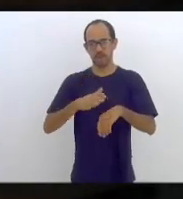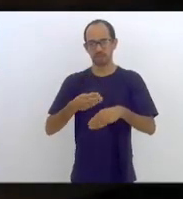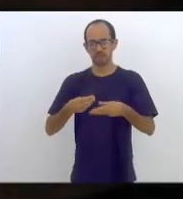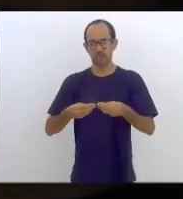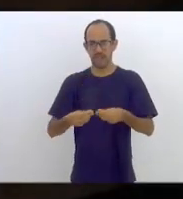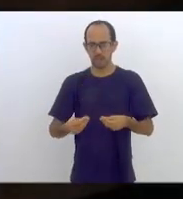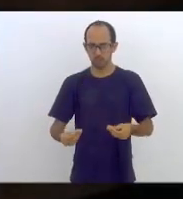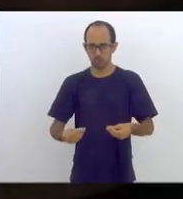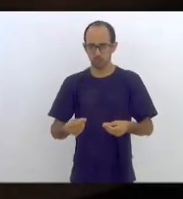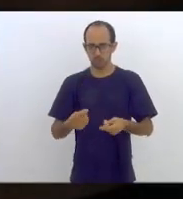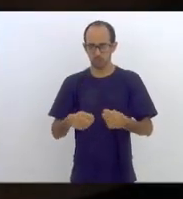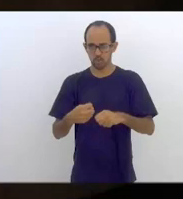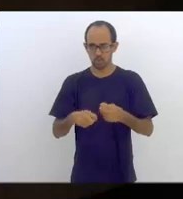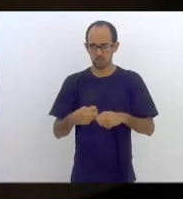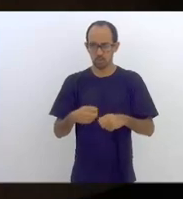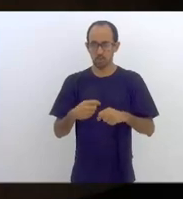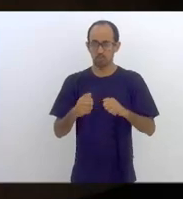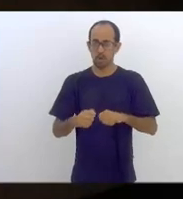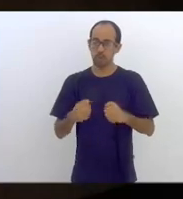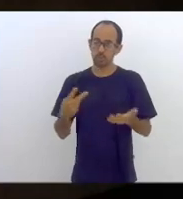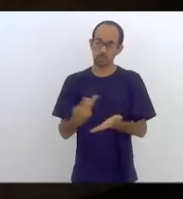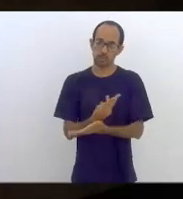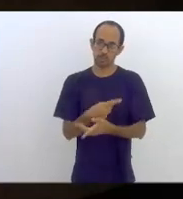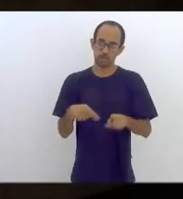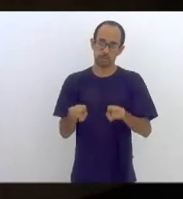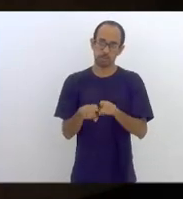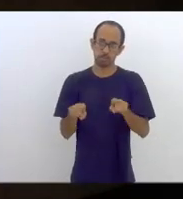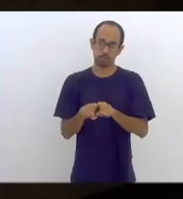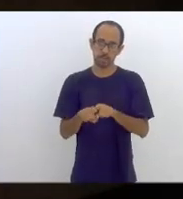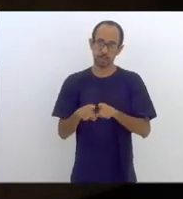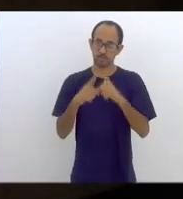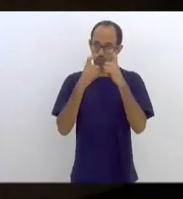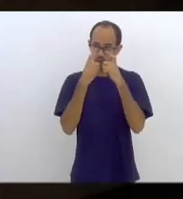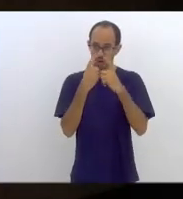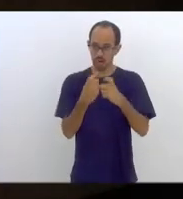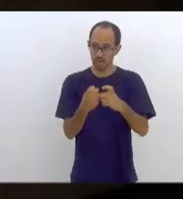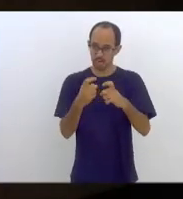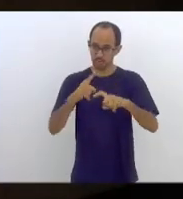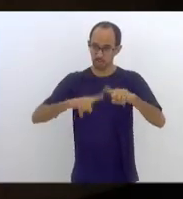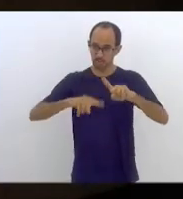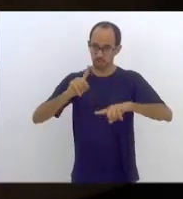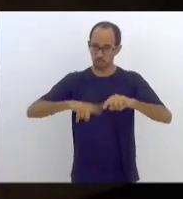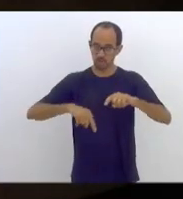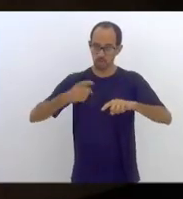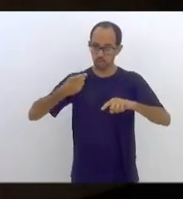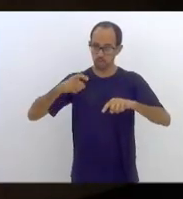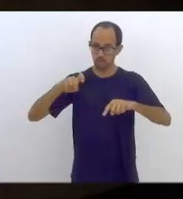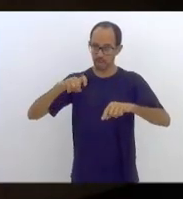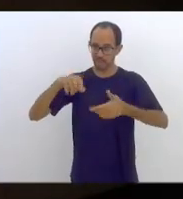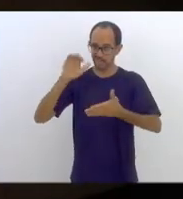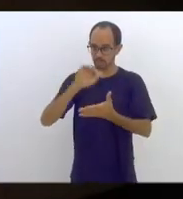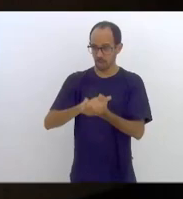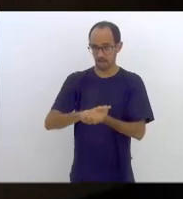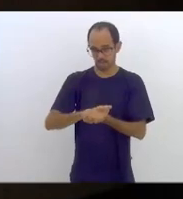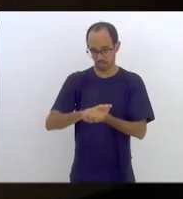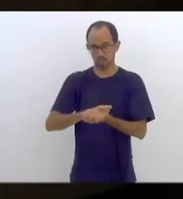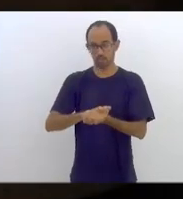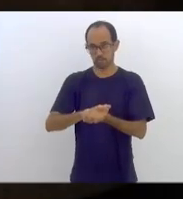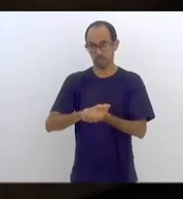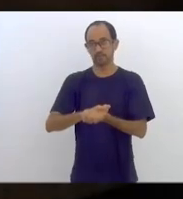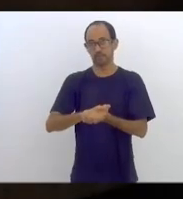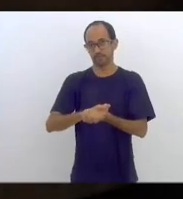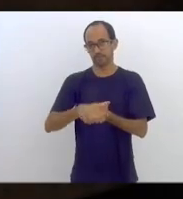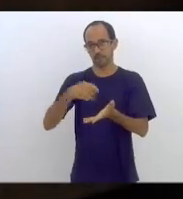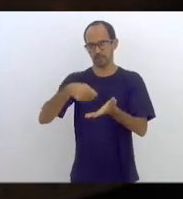né possam ser vítimas da chamada violência patrimonial por parte do seu esconde do seu ex-companheiro enfim que